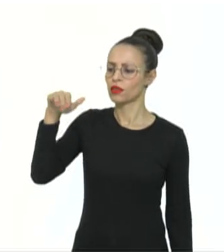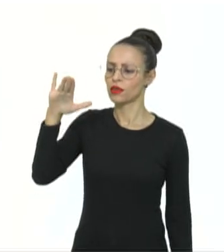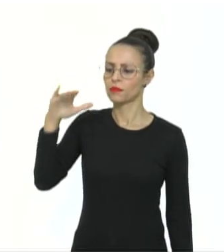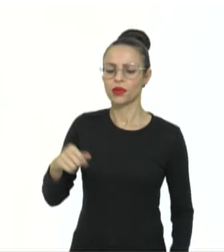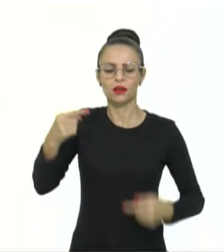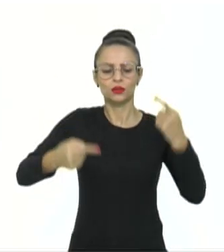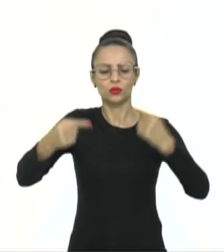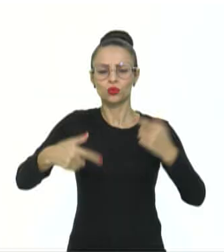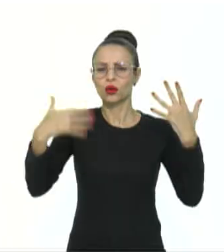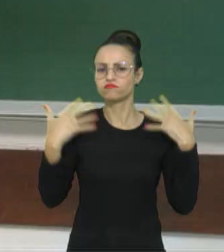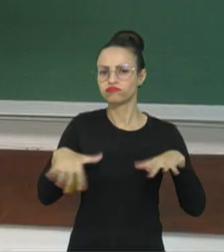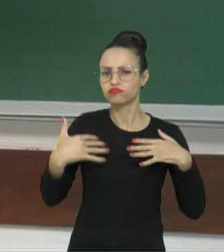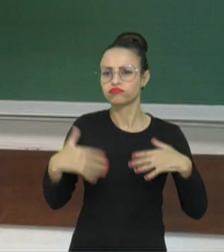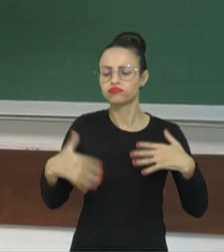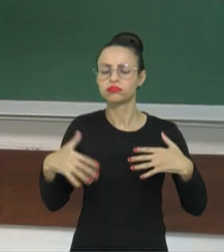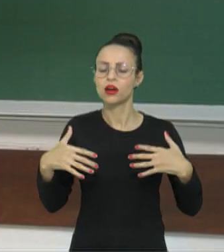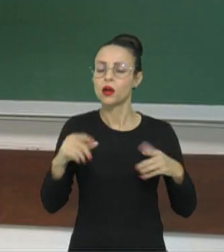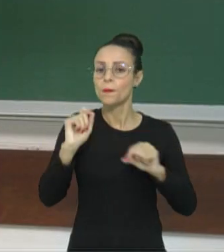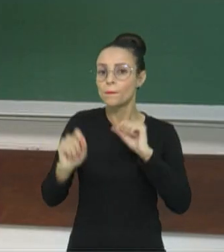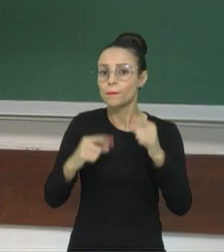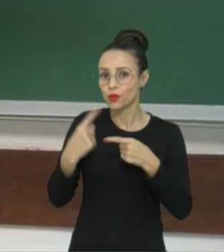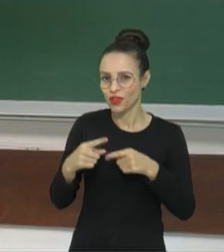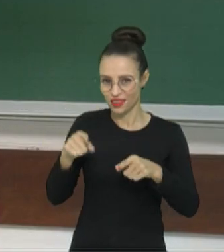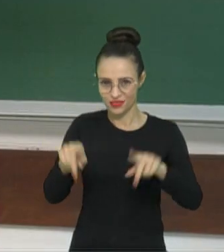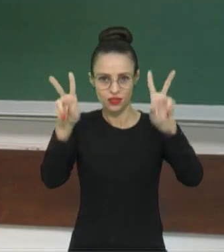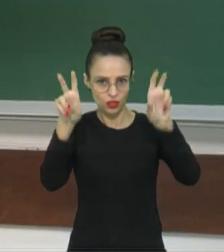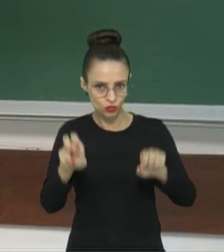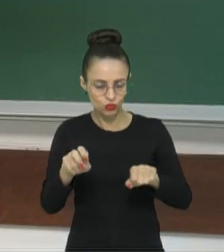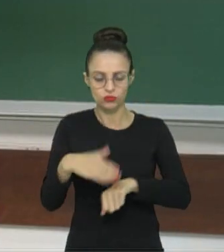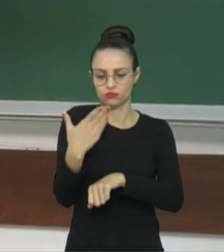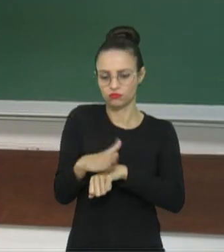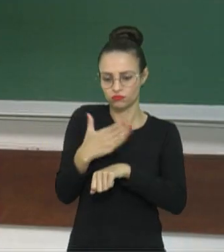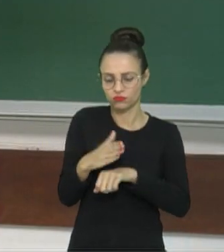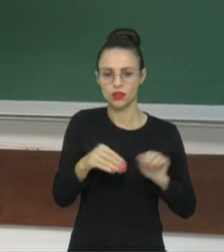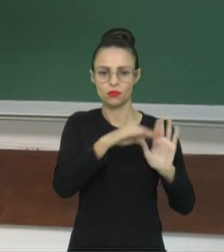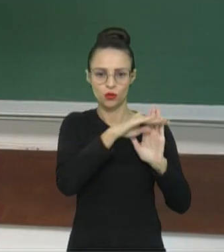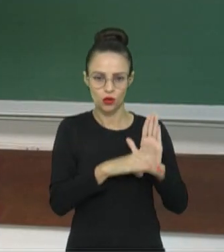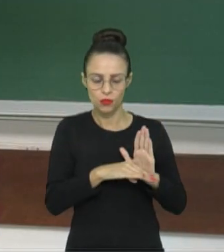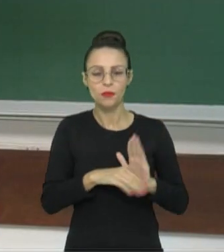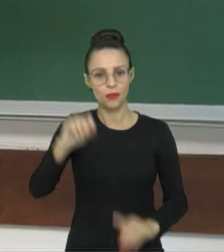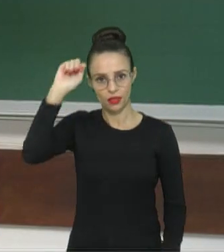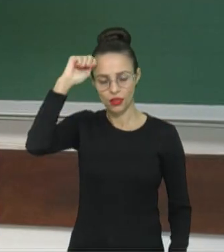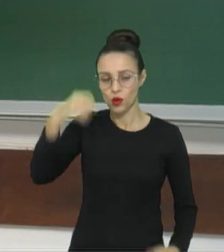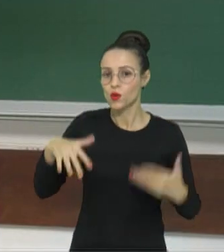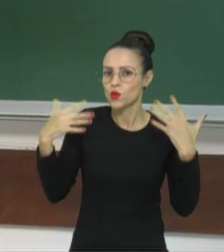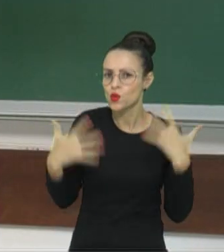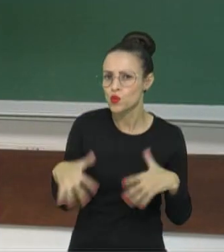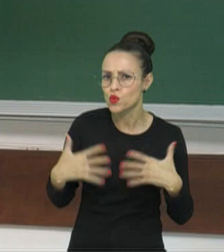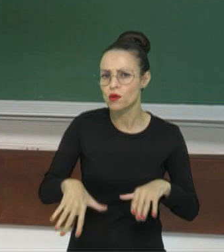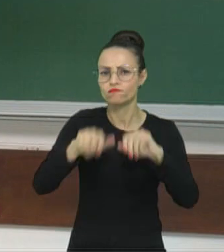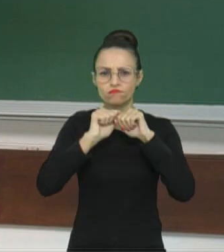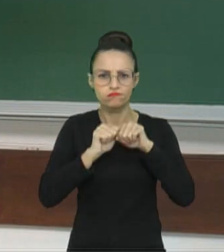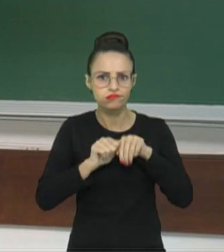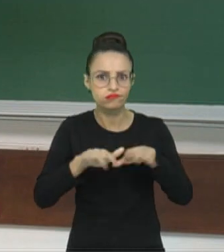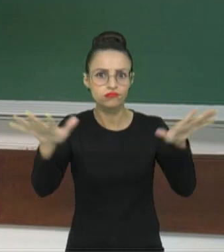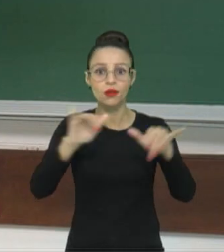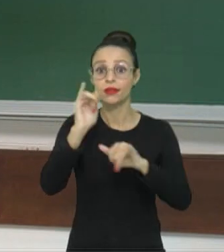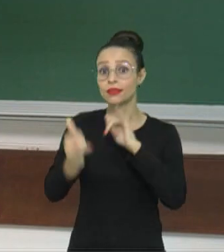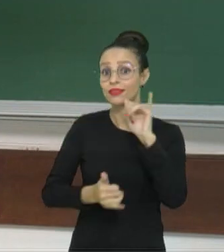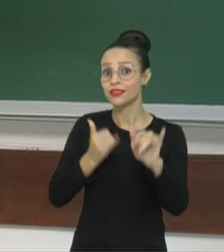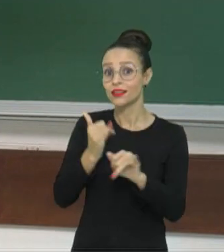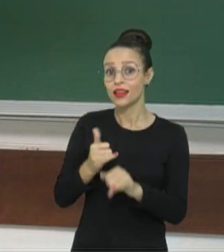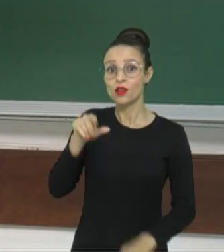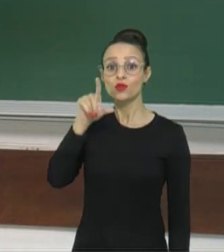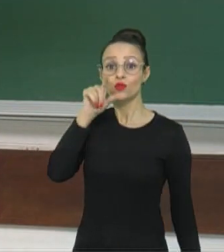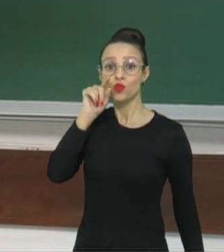Por quê? Porque esse assunto do trainee para negros, bombou mesmo na internet. Ele chegou a ficar lá